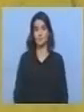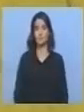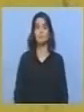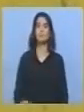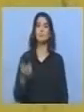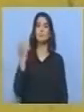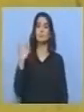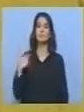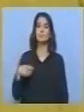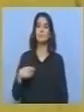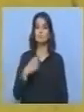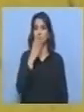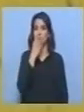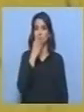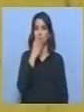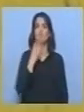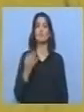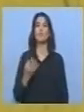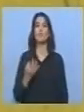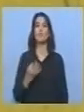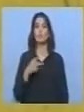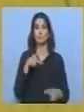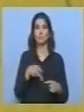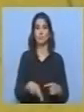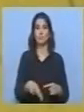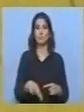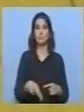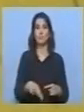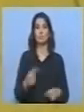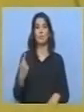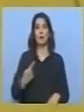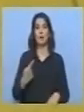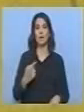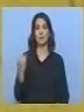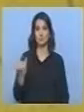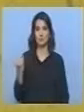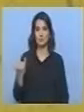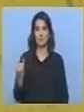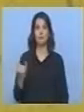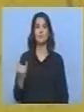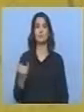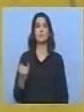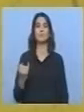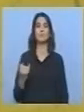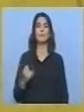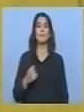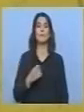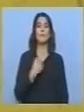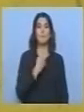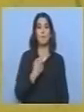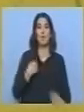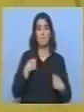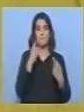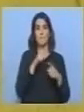passado, o presidente Marcelo Rebelo de Sousa fez uma pausa nas obrigações institucionais e deixou que o professor Marcelo Rebelo de